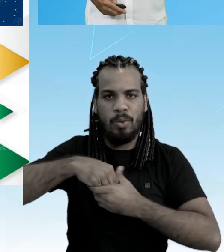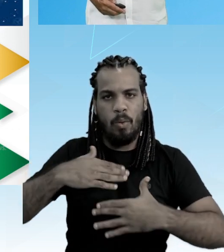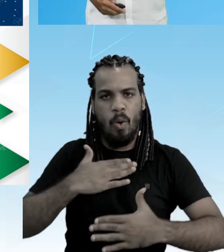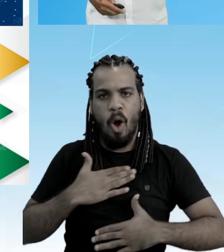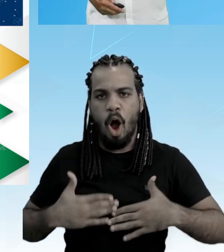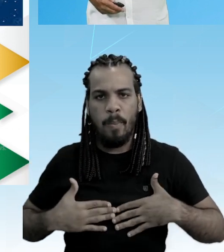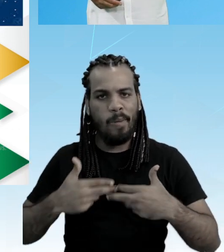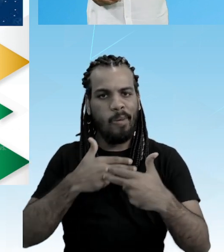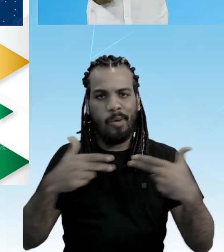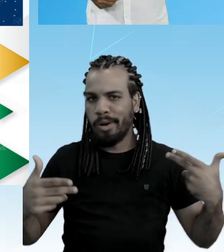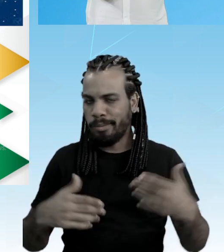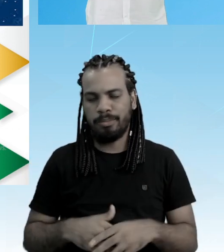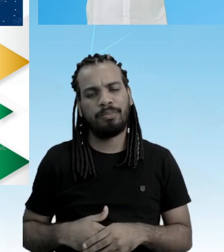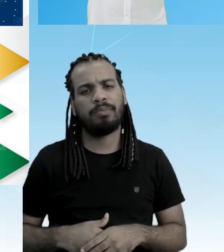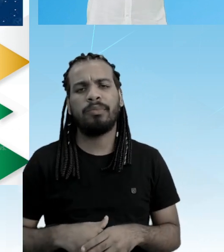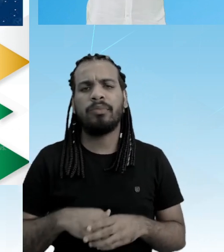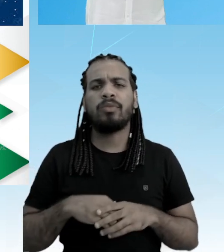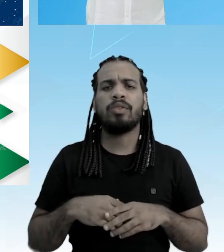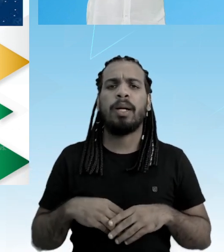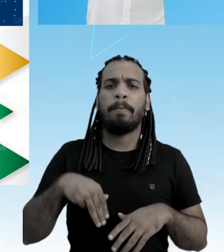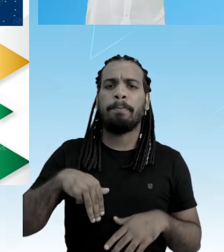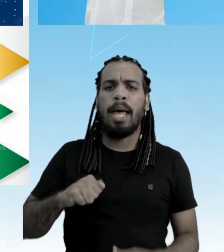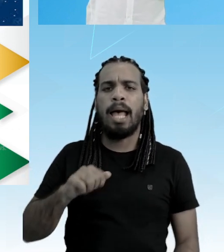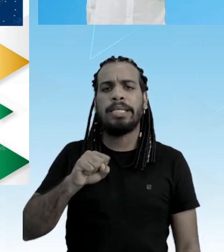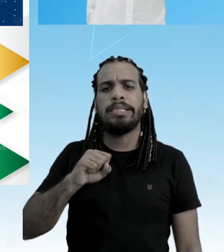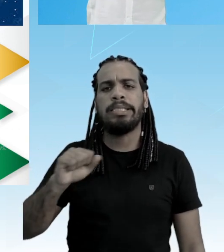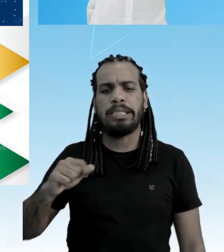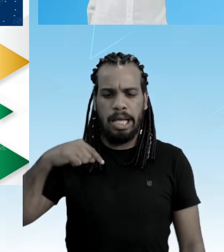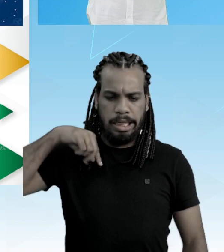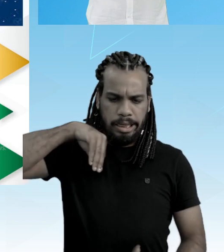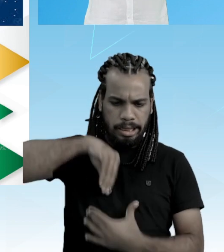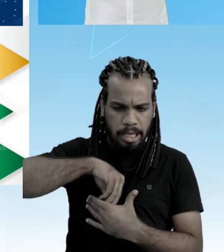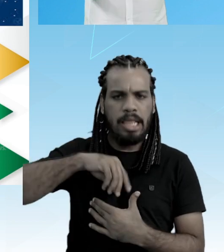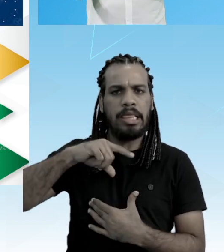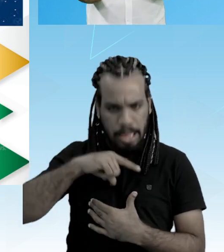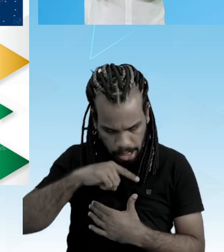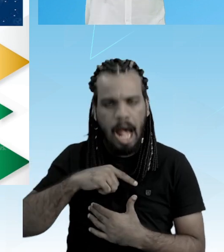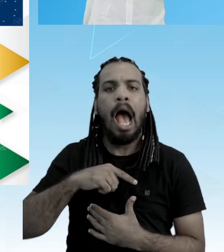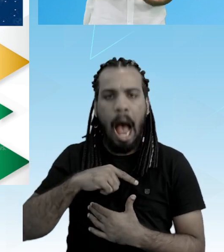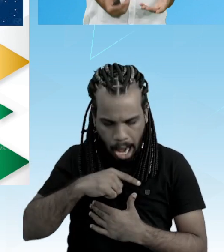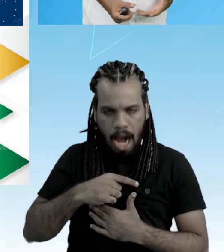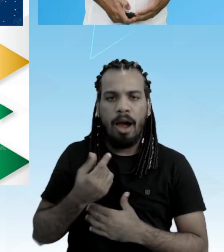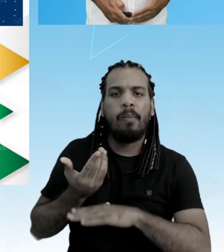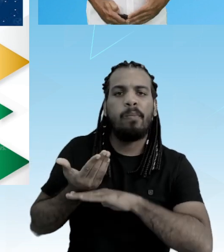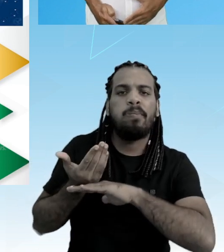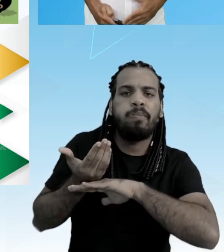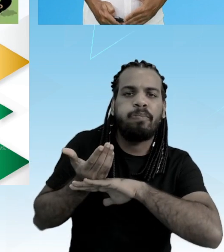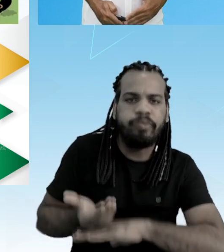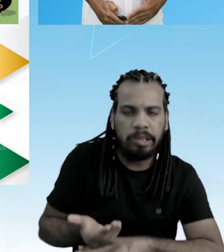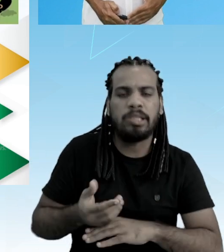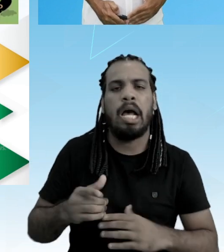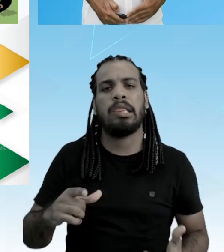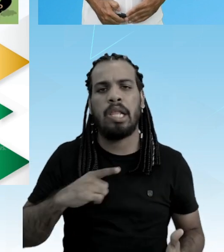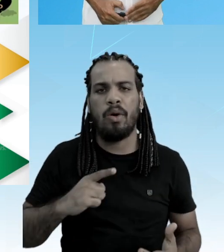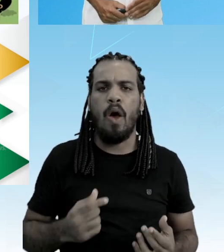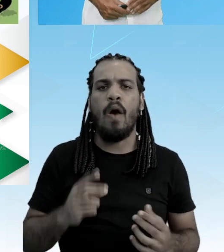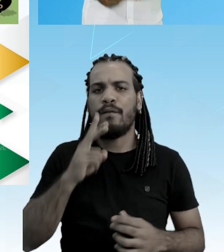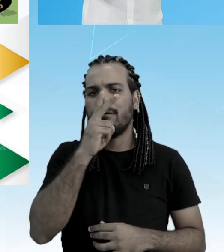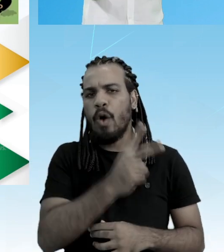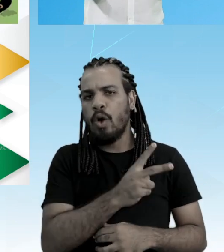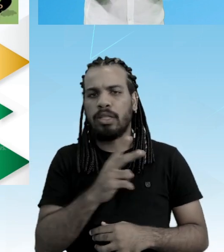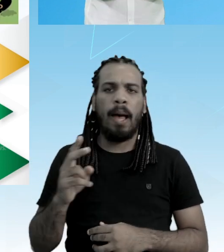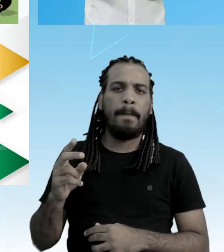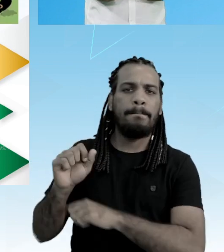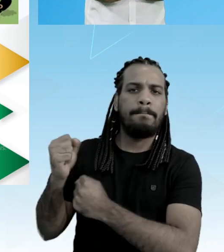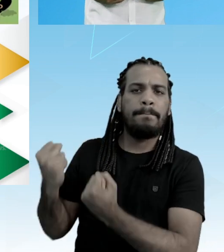a gente pode saber um pouco mais sobre a força e a relação com o peso de um corpo. A